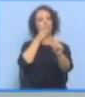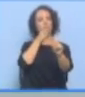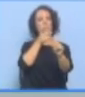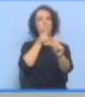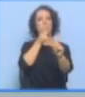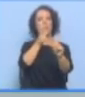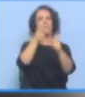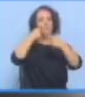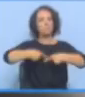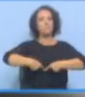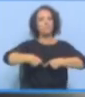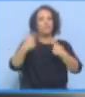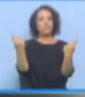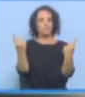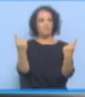revelada?